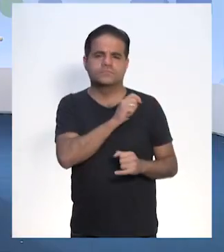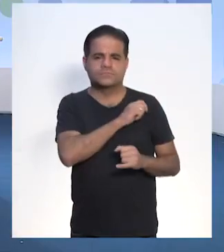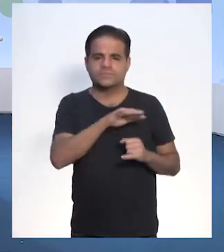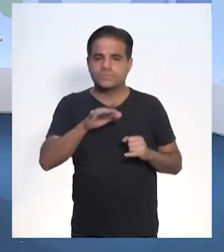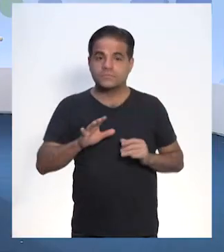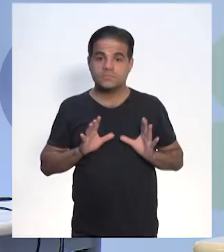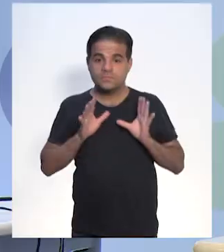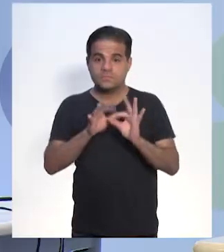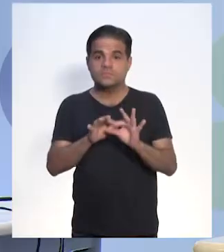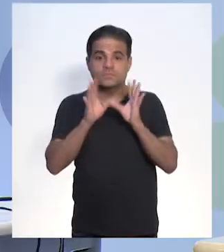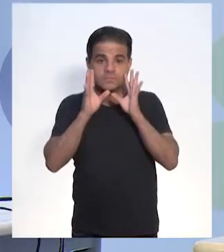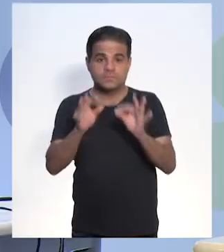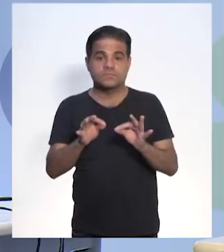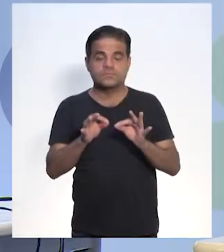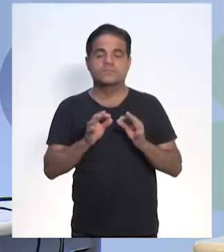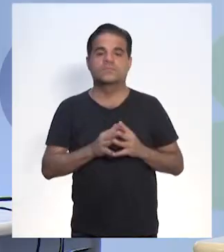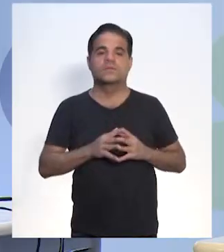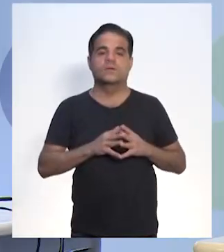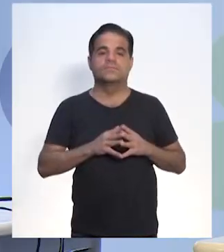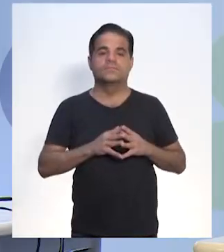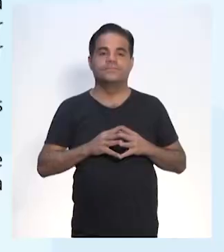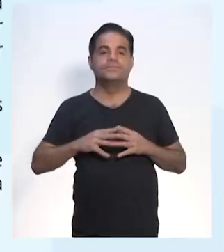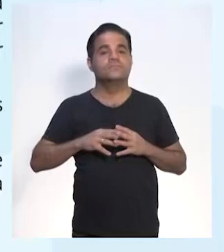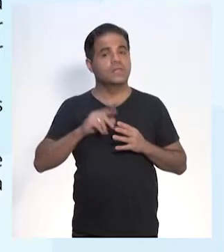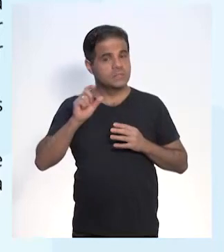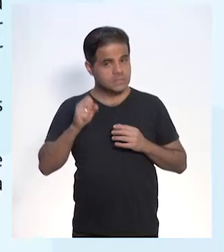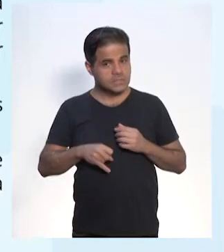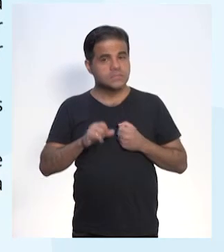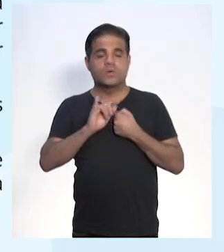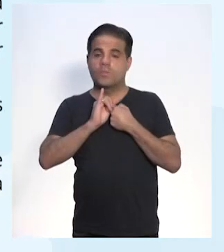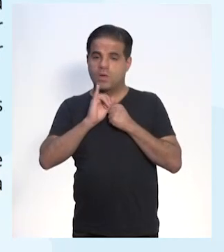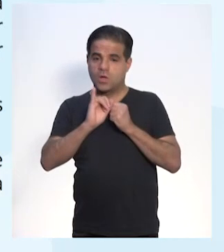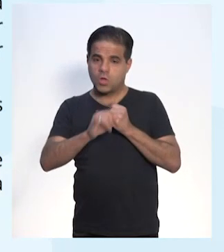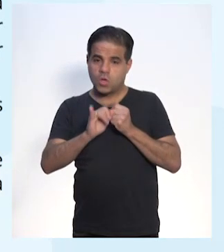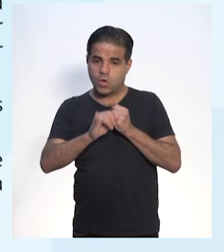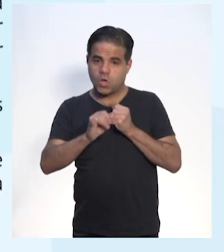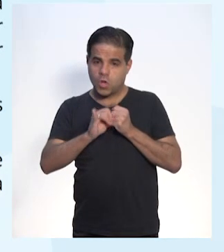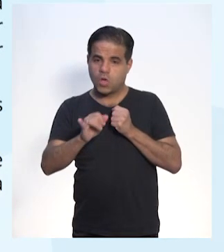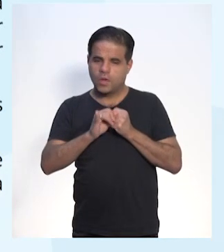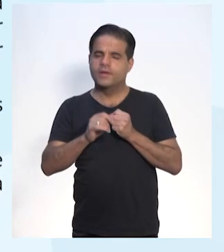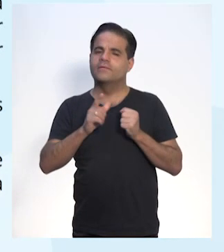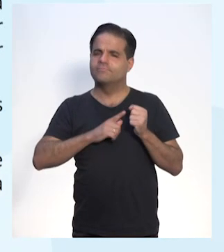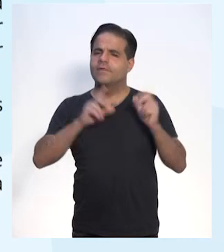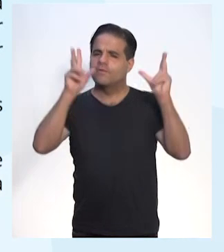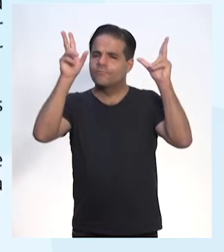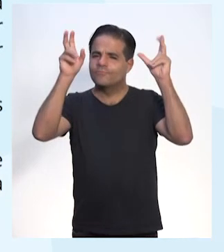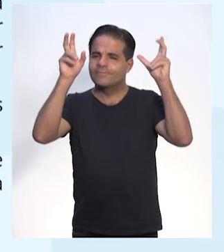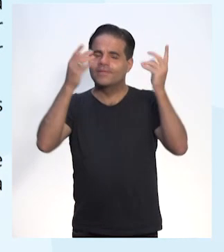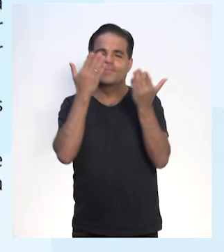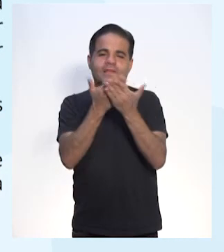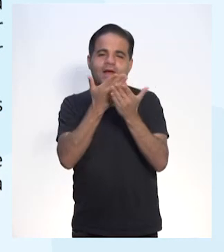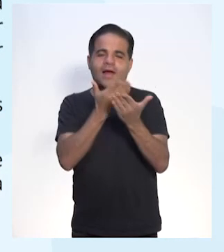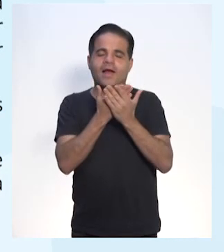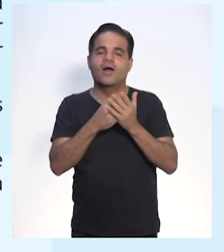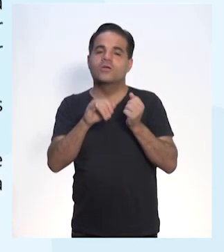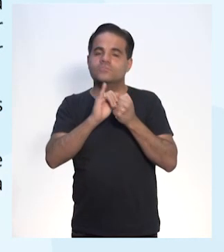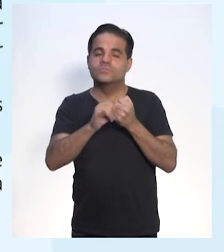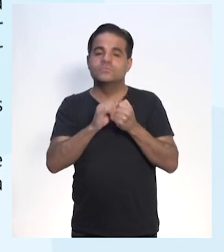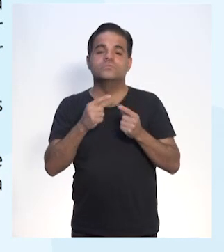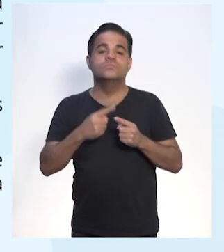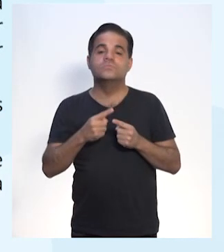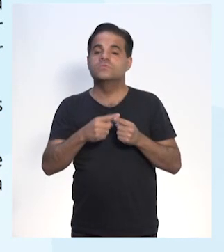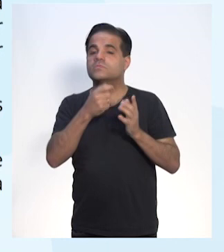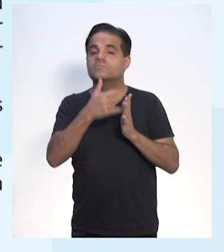Peraí. O aluno do 8º ano, da Pro Maria Aparecida, deve ser, respondeu o que é crônica, mas eu não